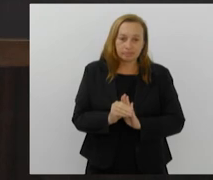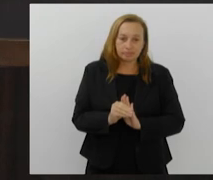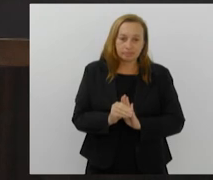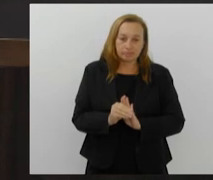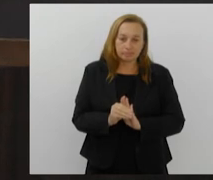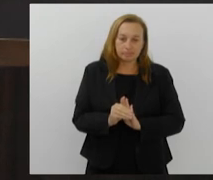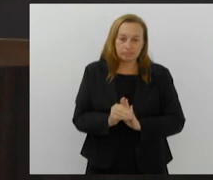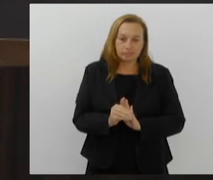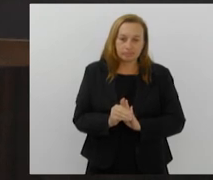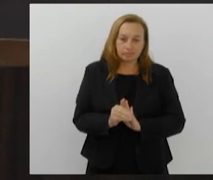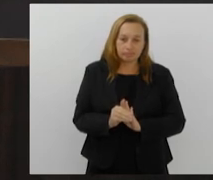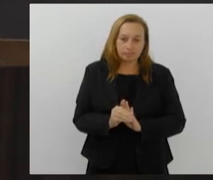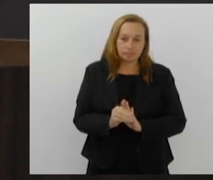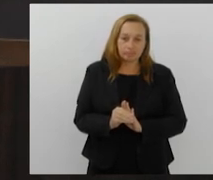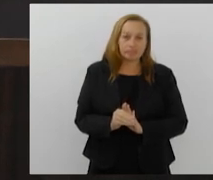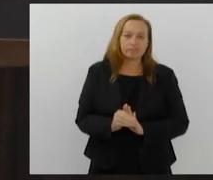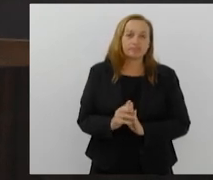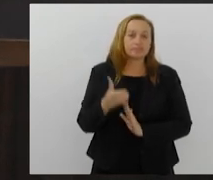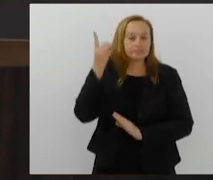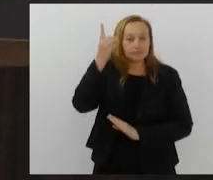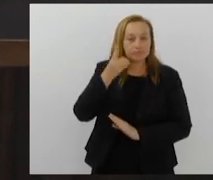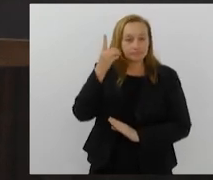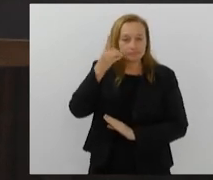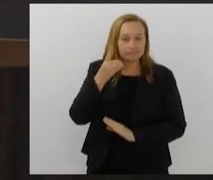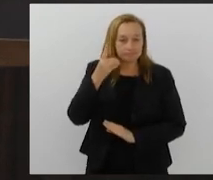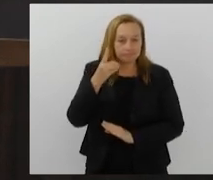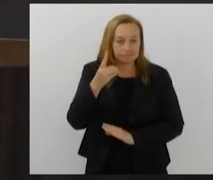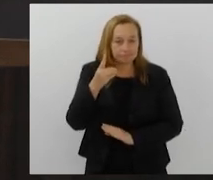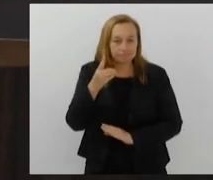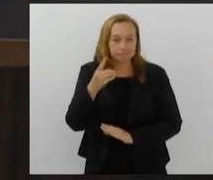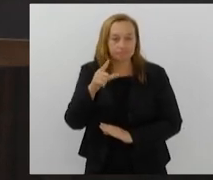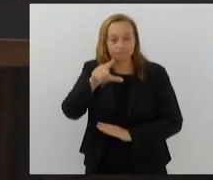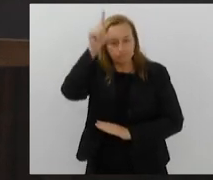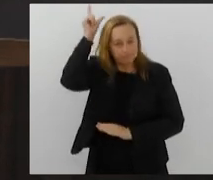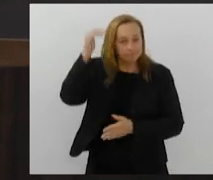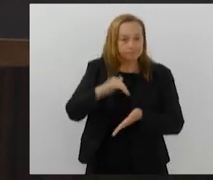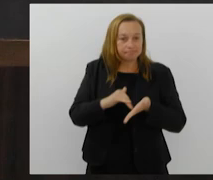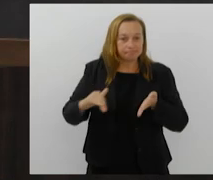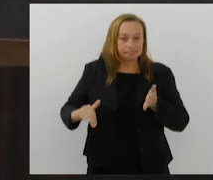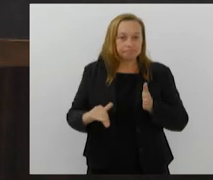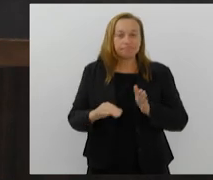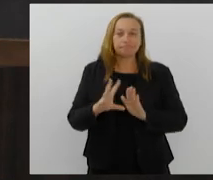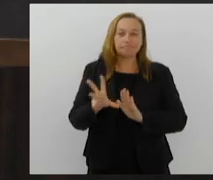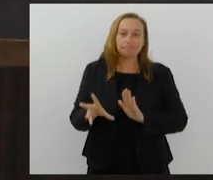e o deputado Luiz Paulo retirou a emenda e a gente vai votar,